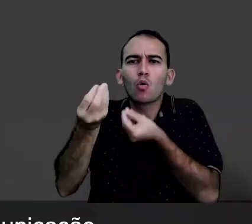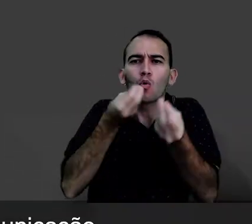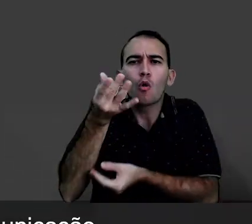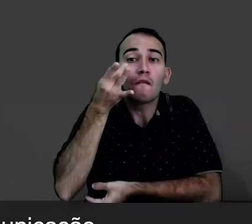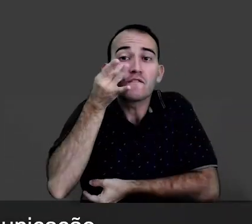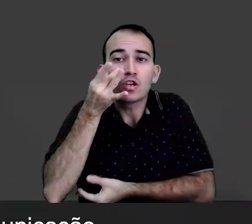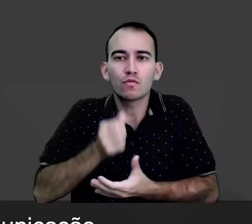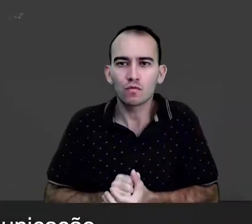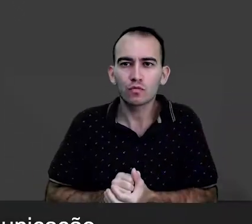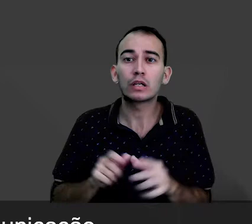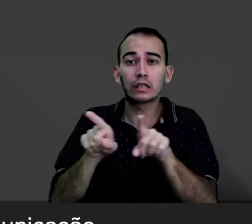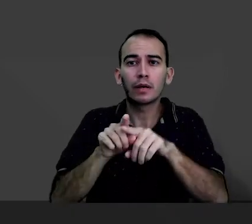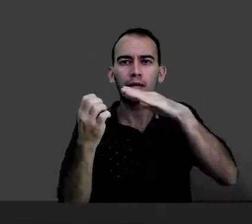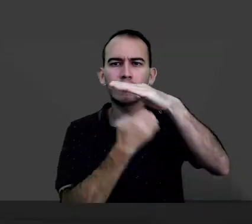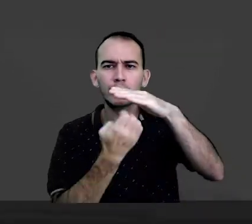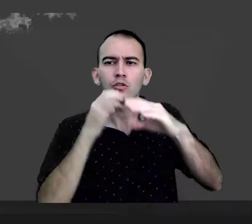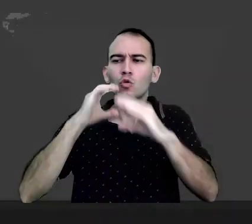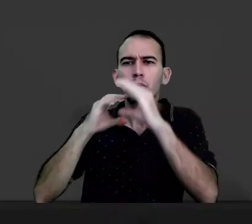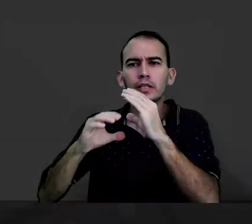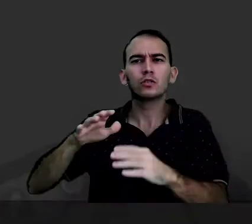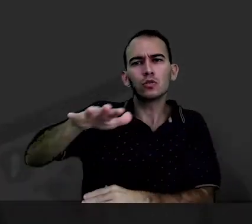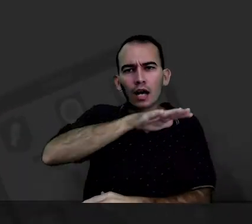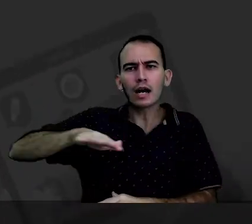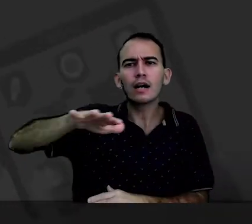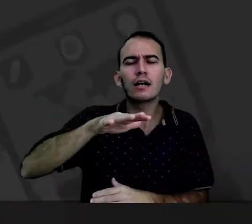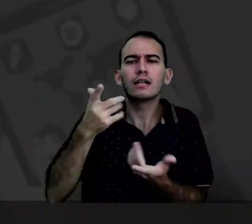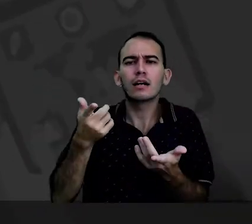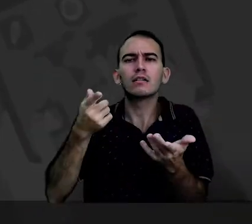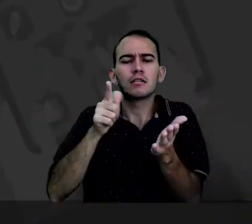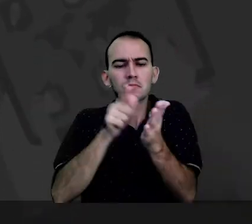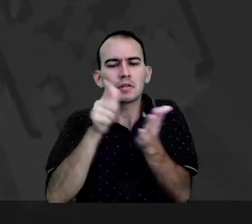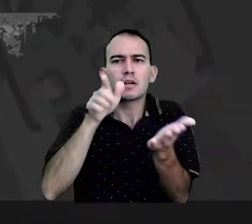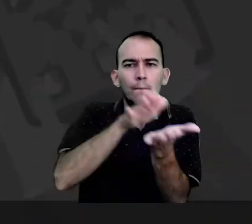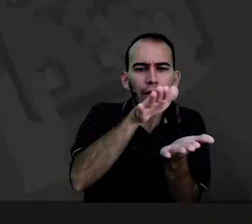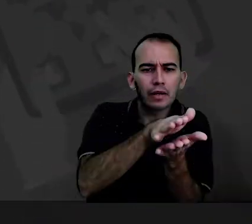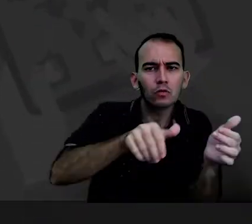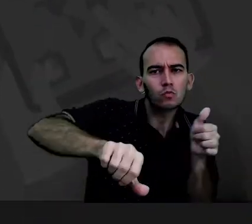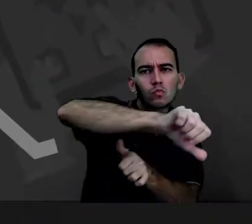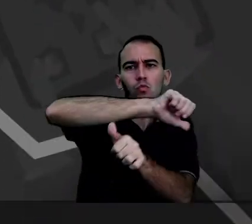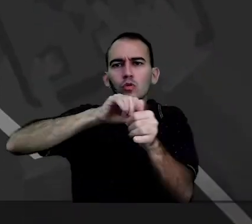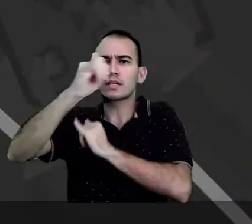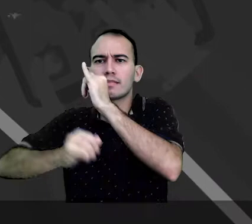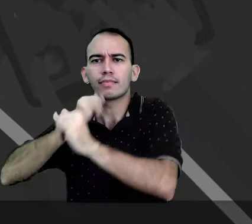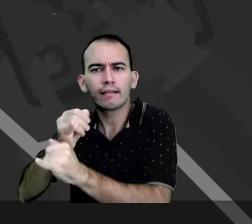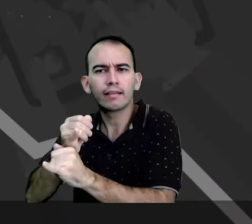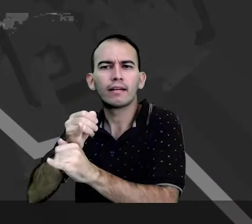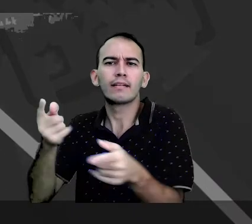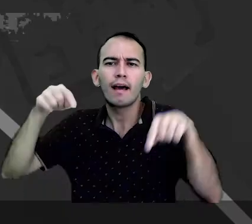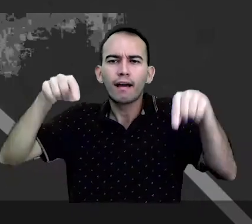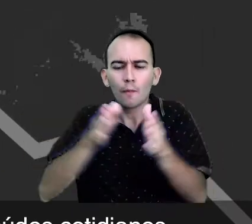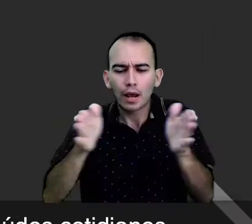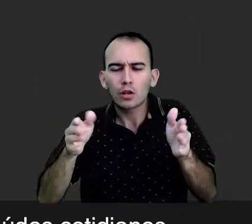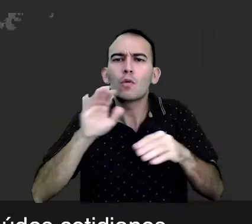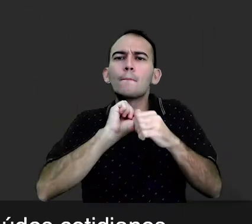empresas locais de comunicação na migração da mídia impressa para a internet, neste momento de crise do modelo de